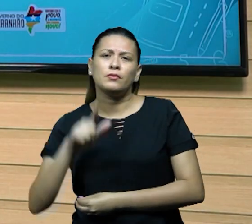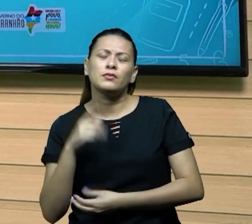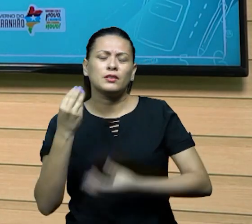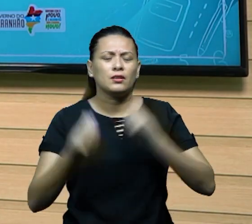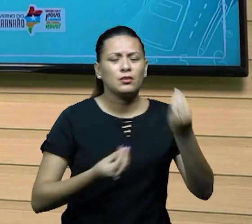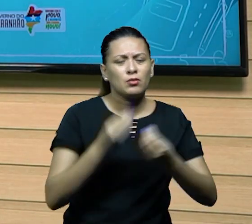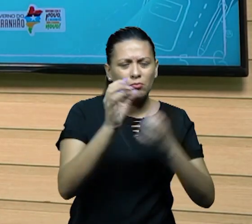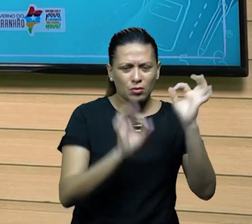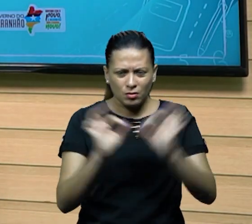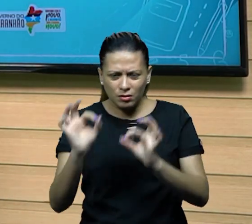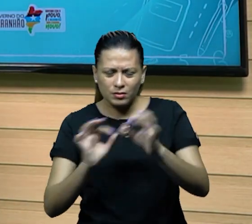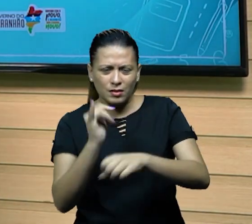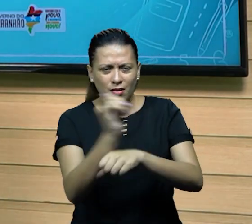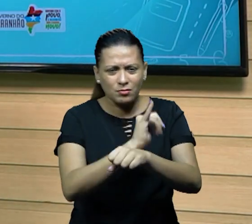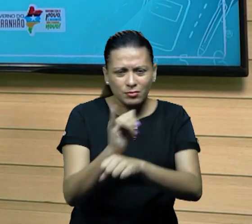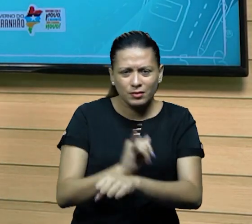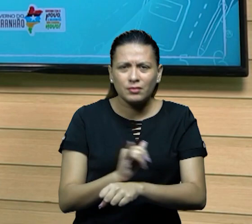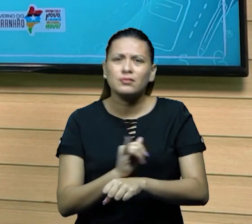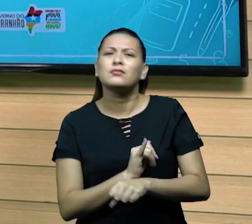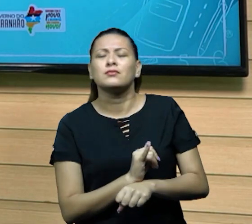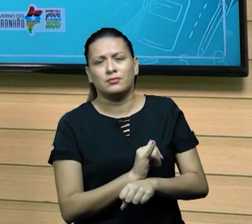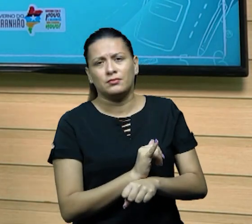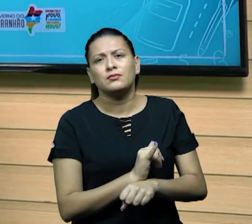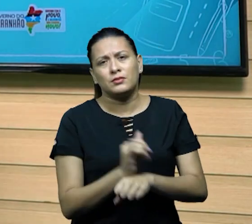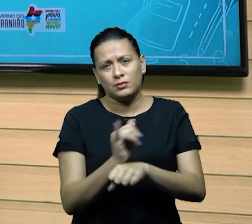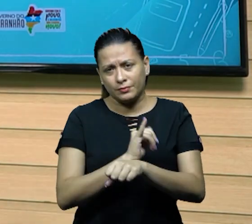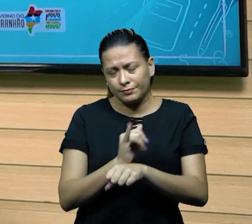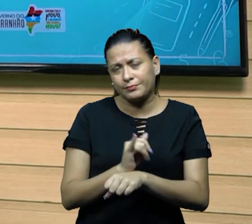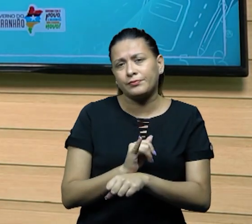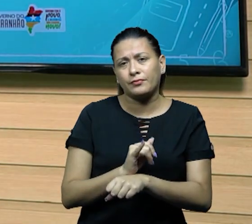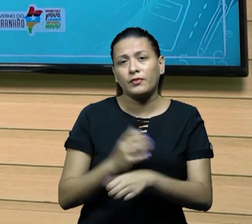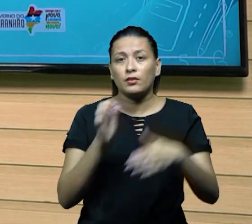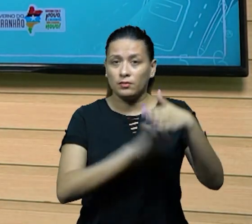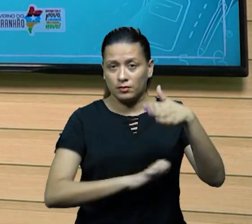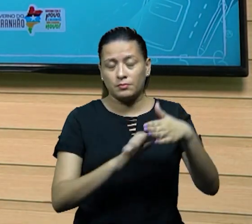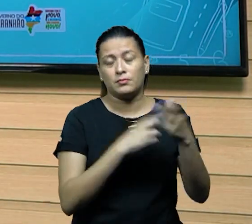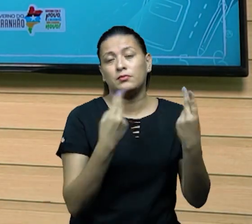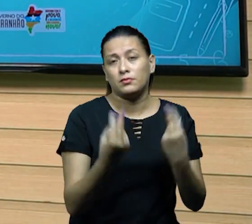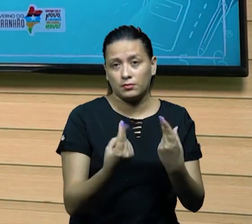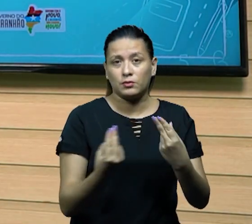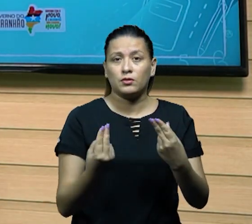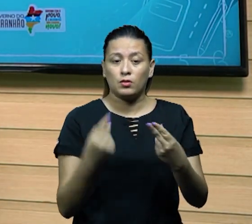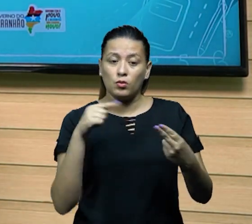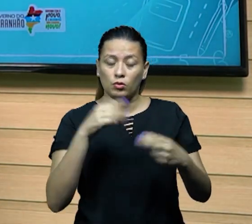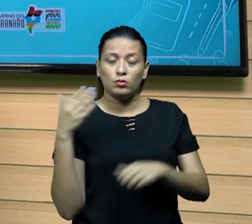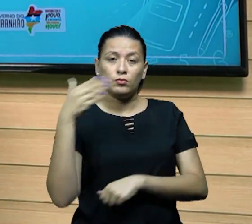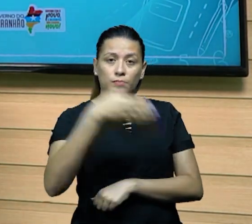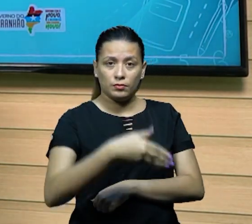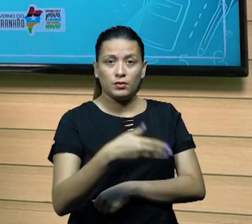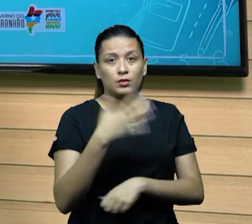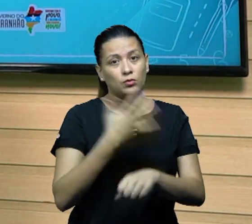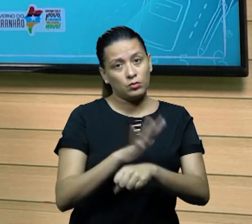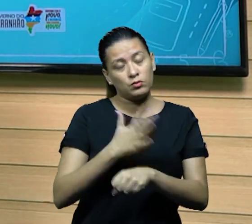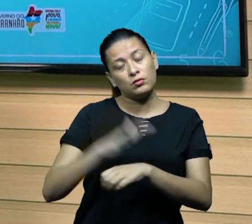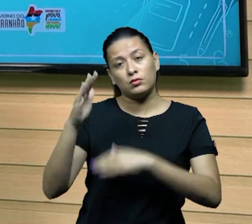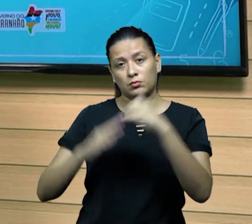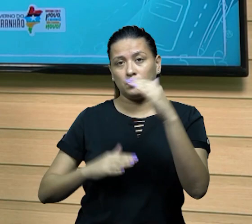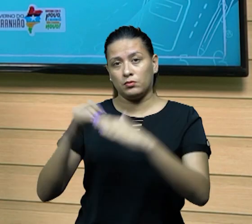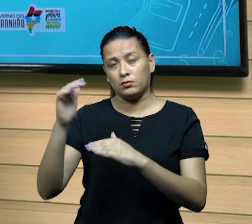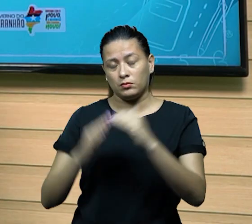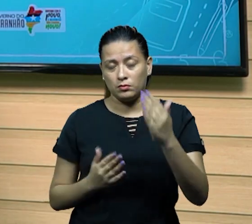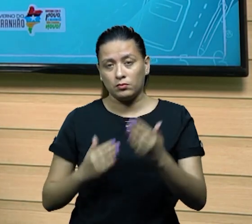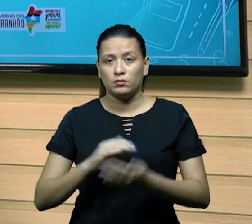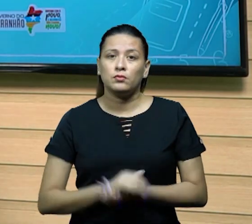forma de um cruzamento, de uma jogada ensaiada de escanteio, a mesma coisa numa empresa. Então eu entro numa empresa, eu preciso entender que quando eu treino